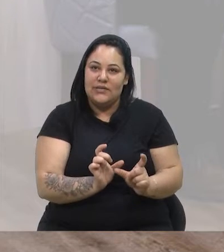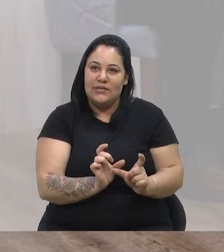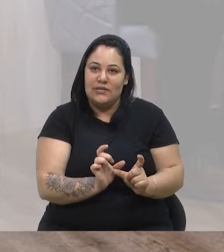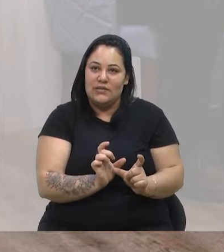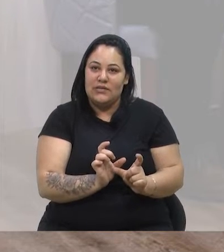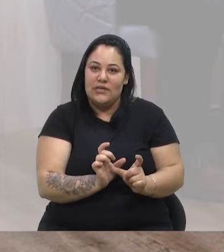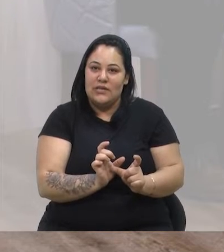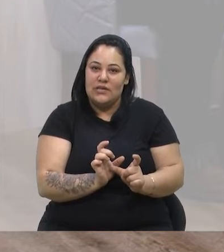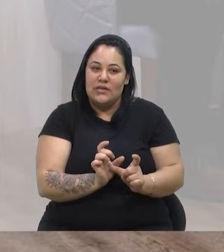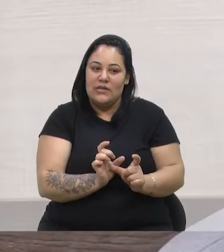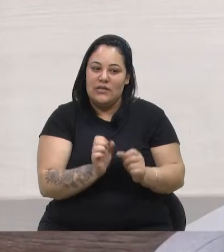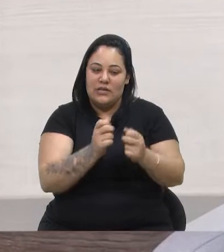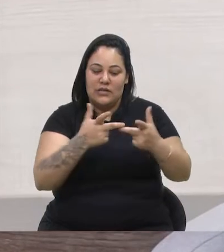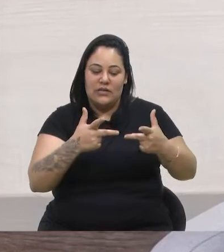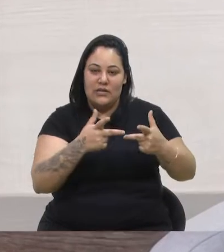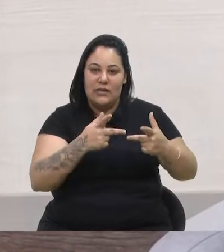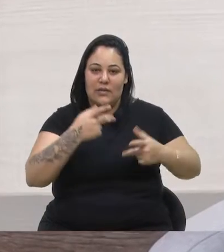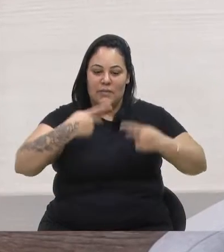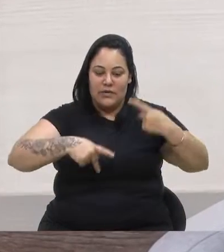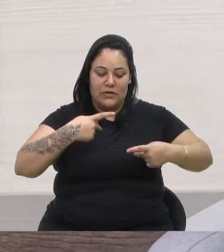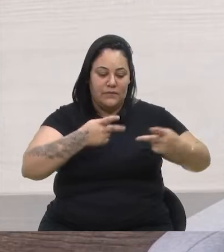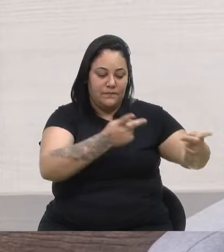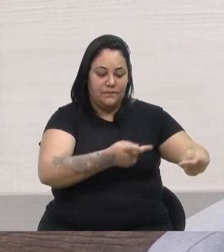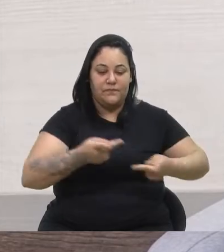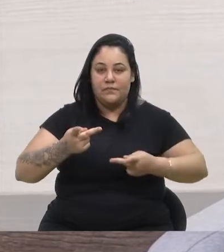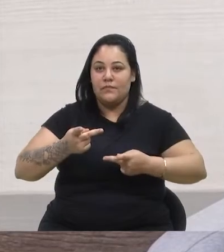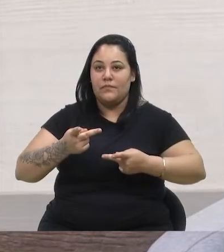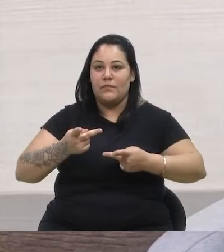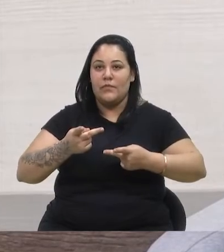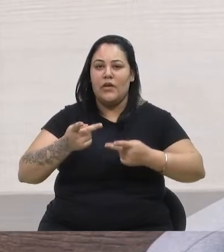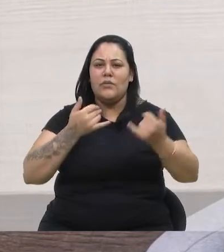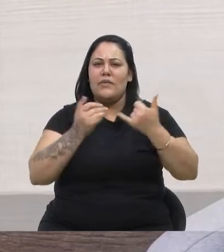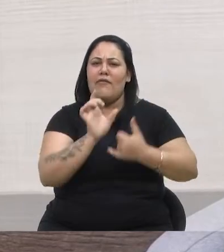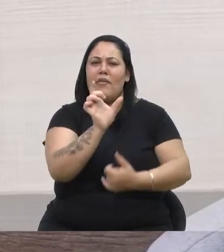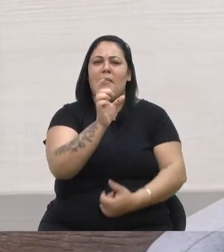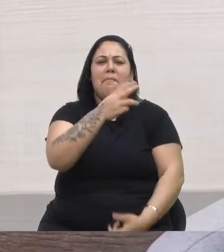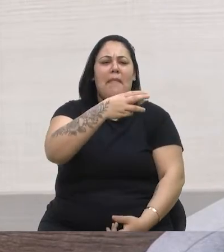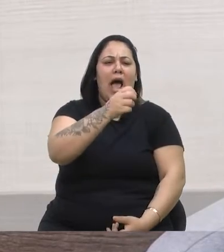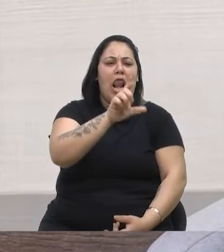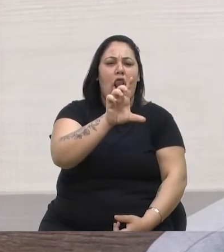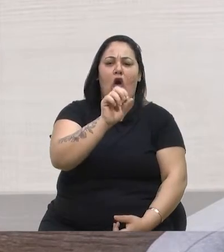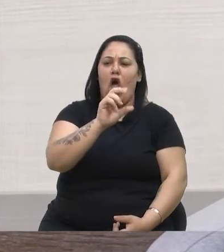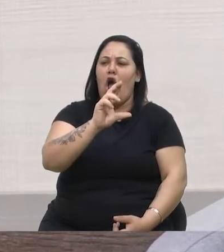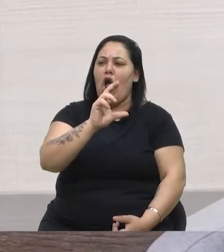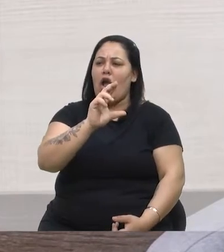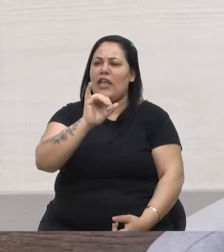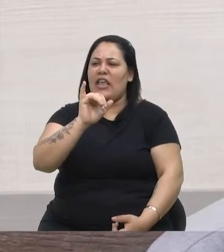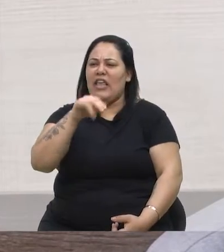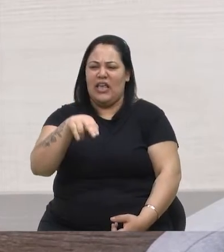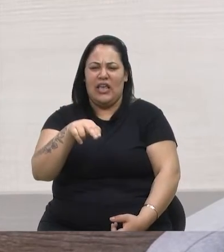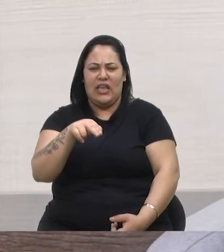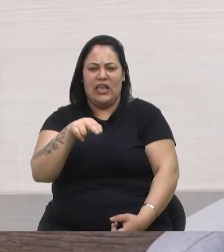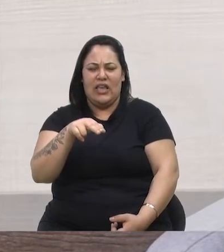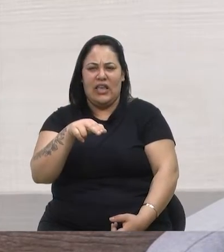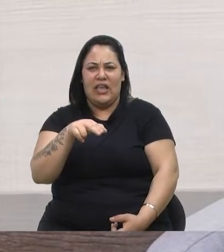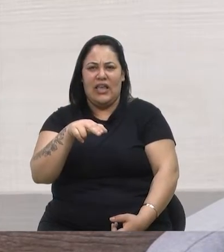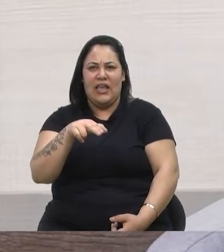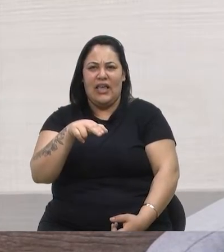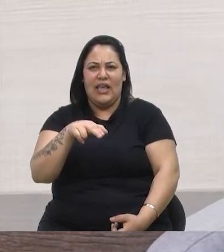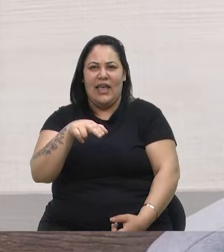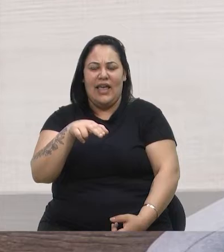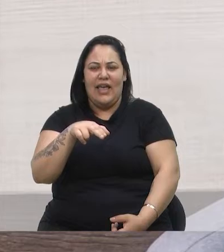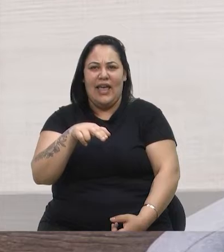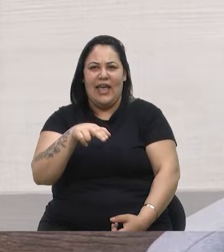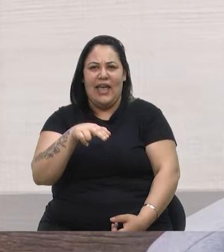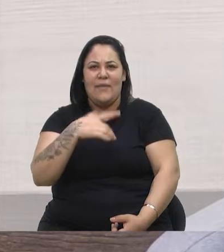idiomas originários em que a personagem visita, né? Então, aqui, por exemplo, ela falou Malobkin, é o idioma maia, porque ela